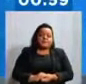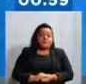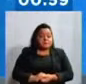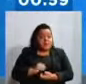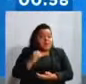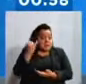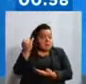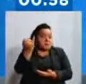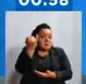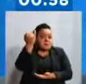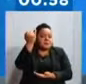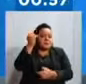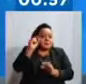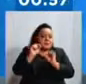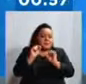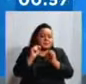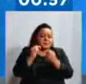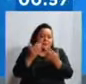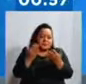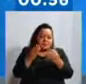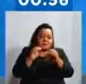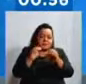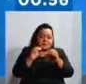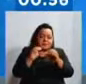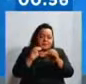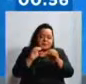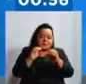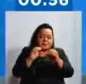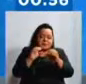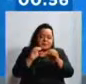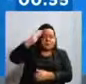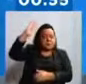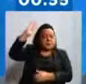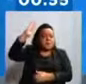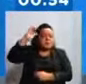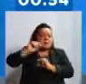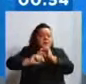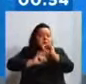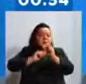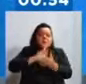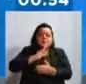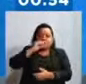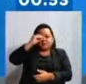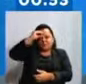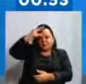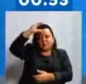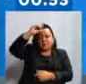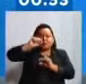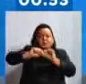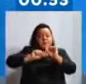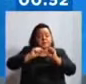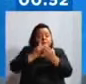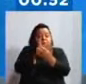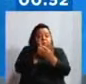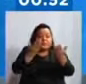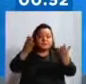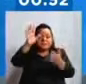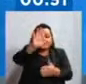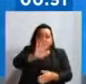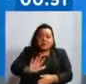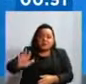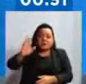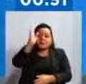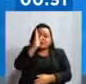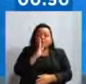Importante, a educação é o principal pilar do crescimento, do desenvolvimento, para qualquer cidade, para a nação. Nós